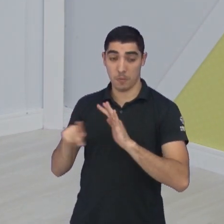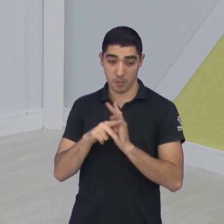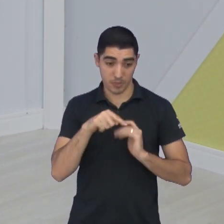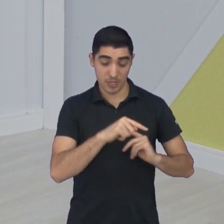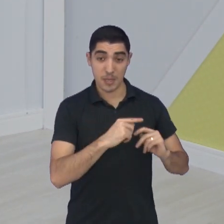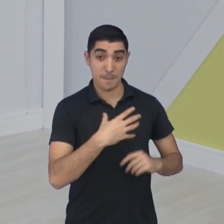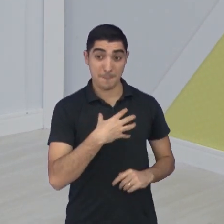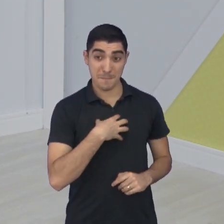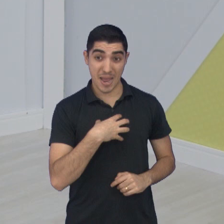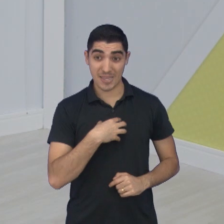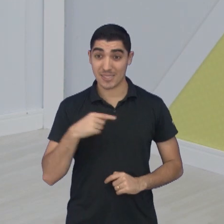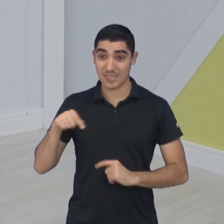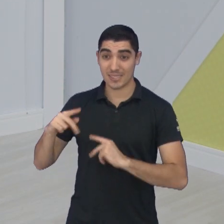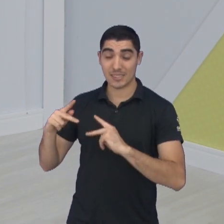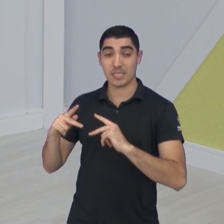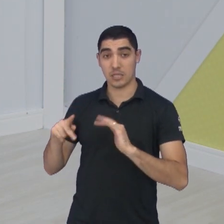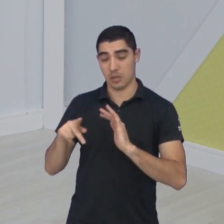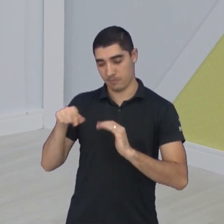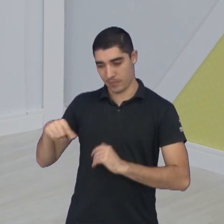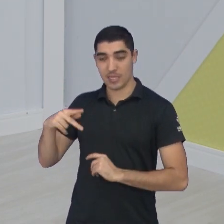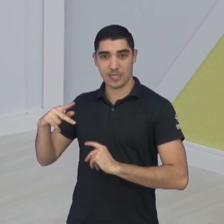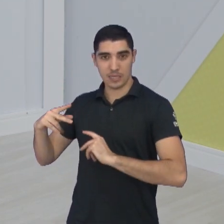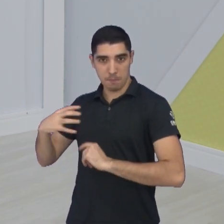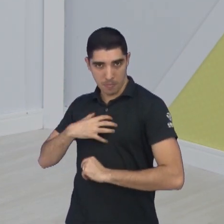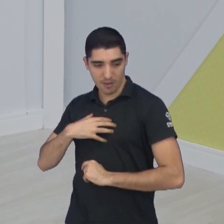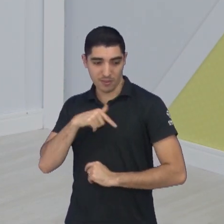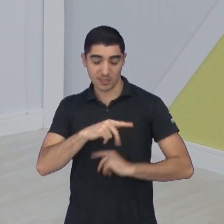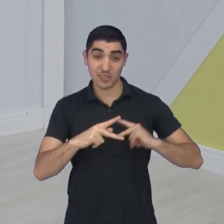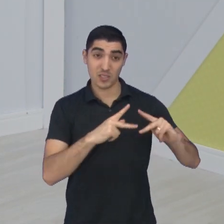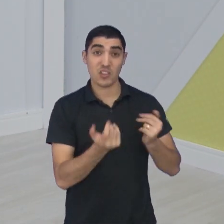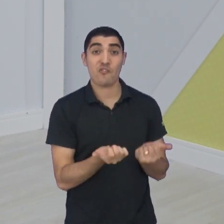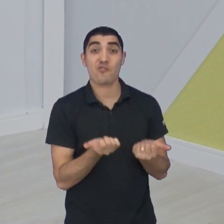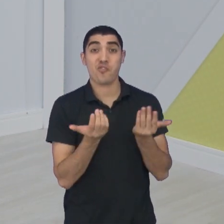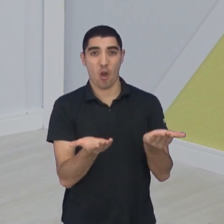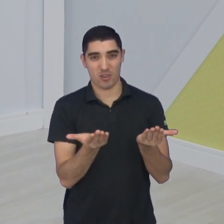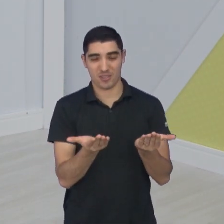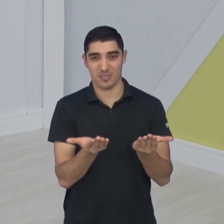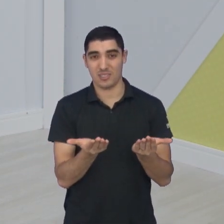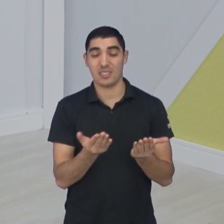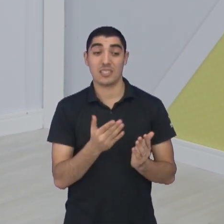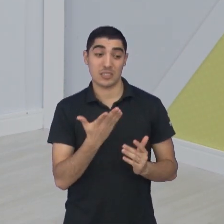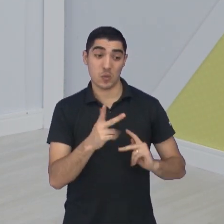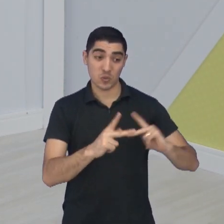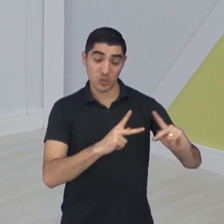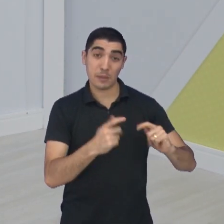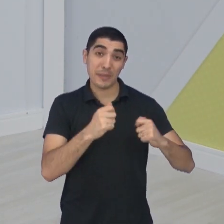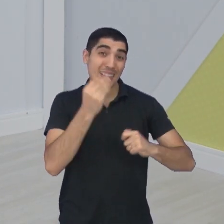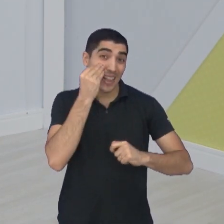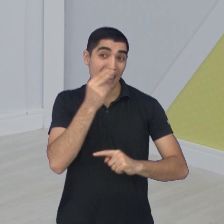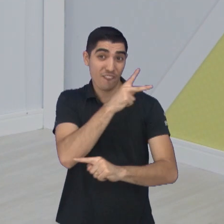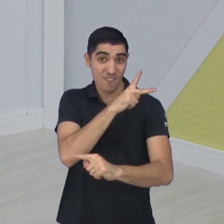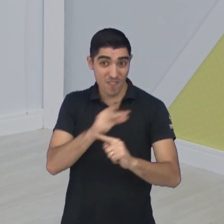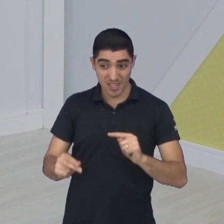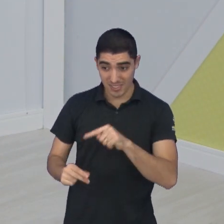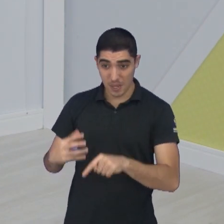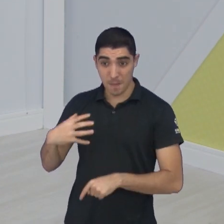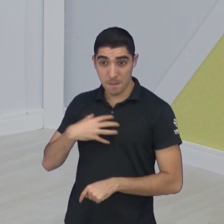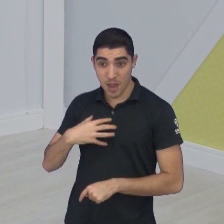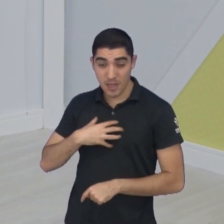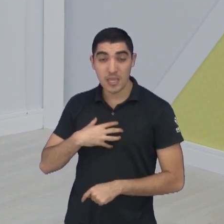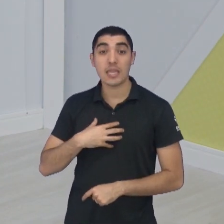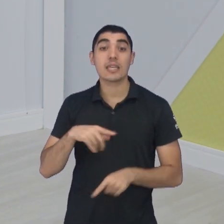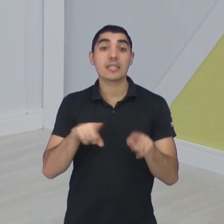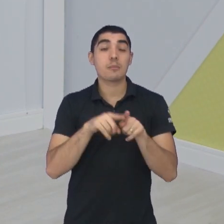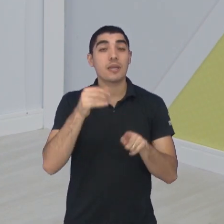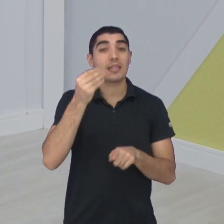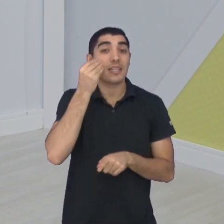ou seja, é uma pedreira para o São José. Tem que ganhar o jogo do Bahia e torcer por alguns dos clubes que estão acima dele perder para ele pular da